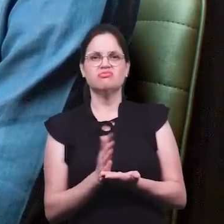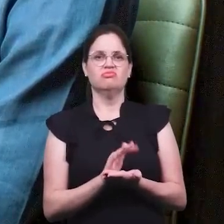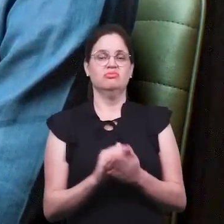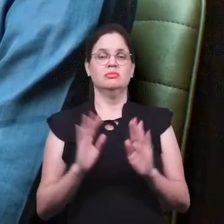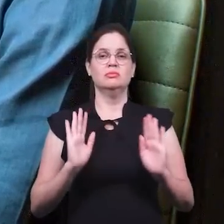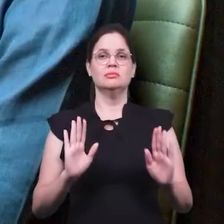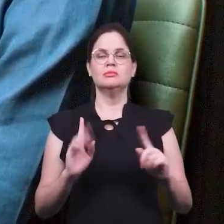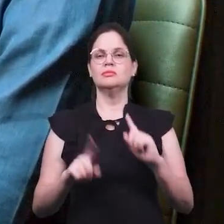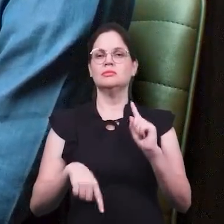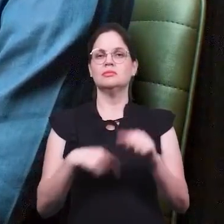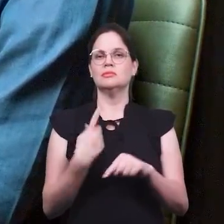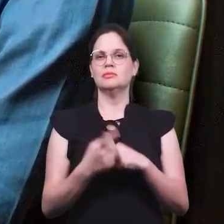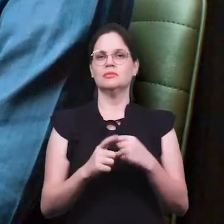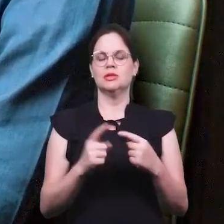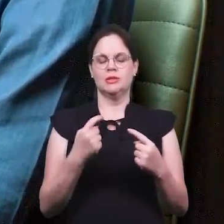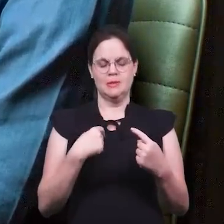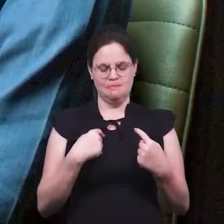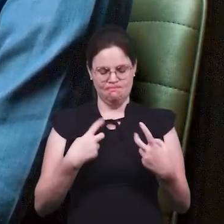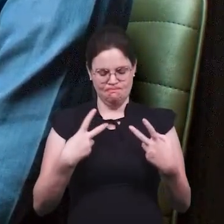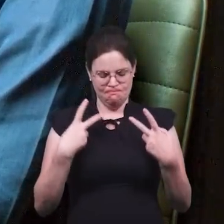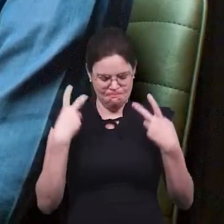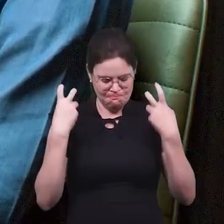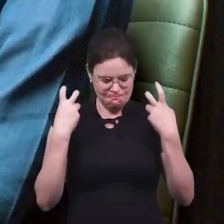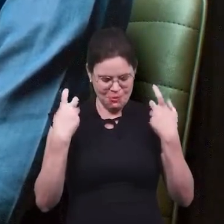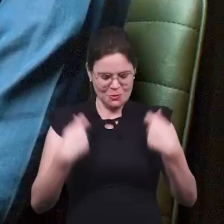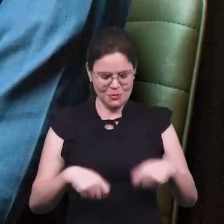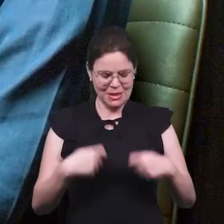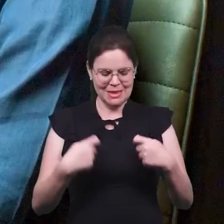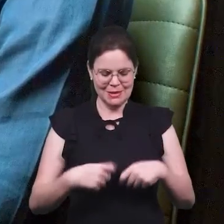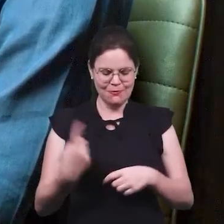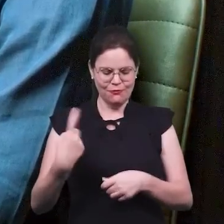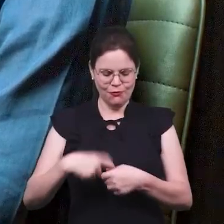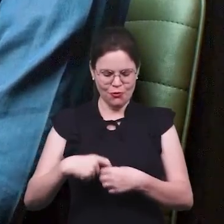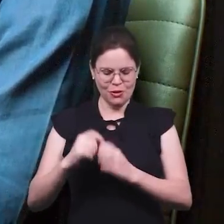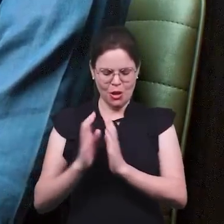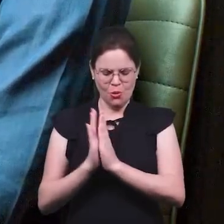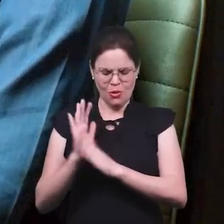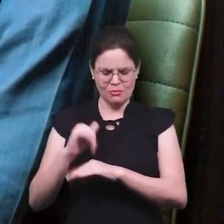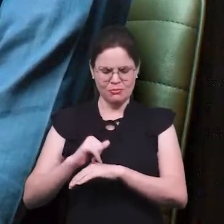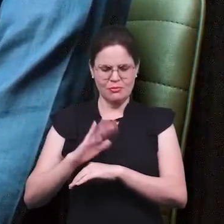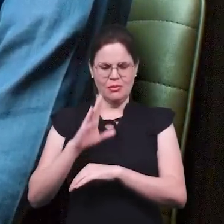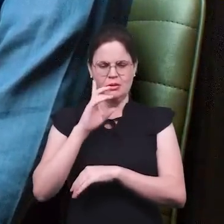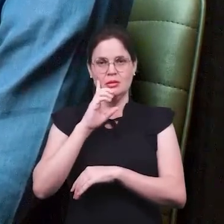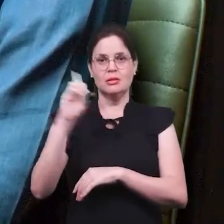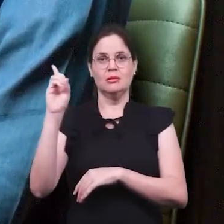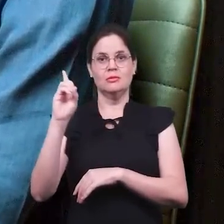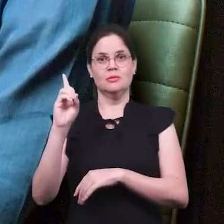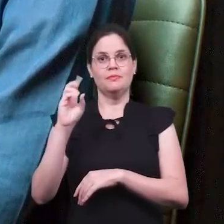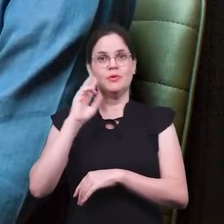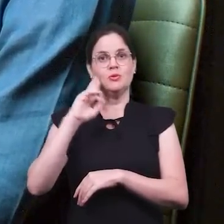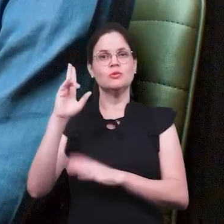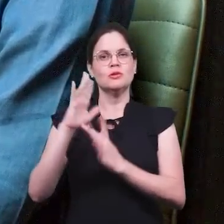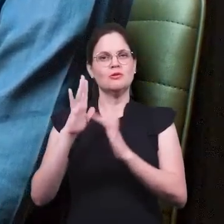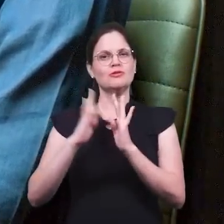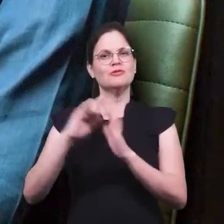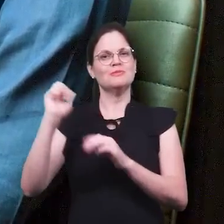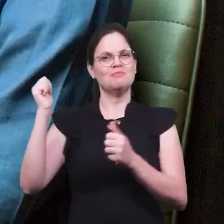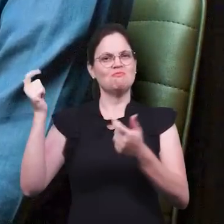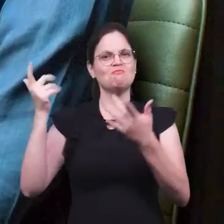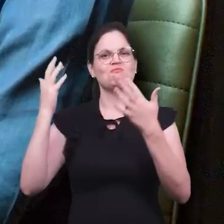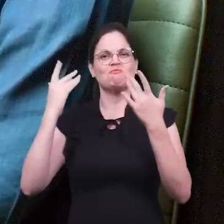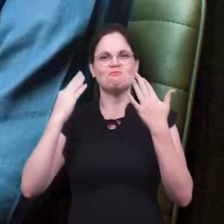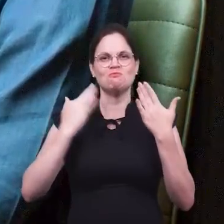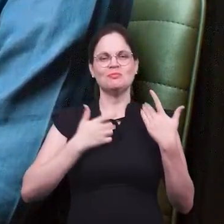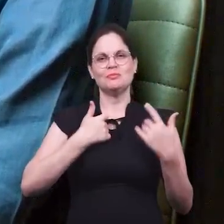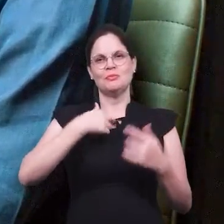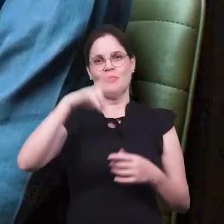que eu senti a necessidade de buscar mais a Deus. E aí o Senhor Jesus me abençoou muito. Eu